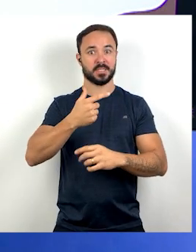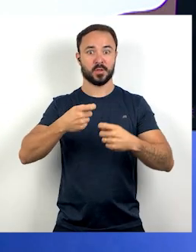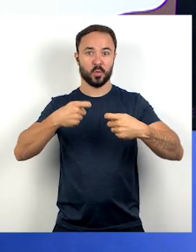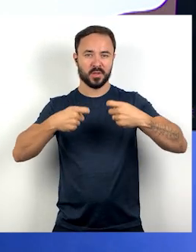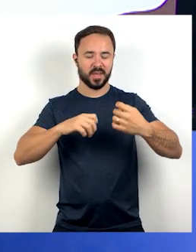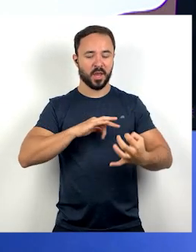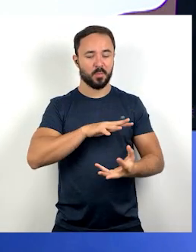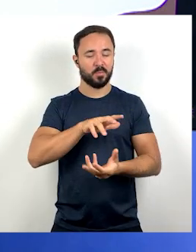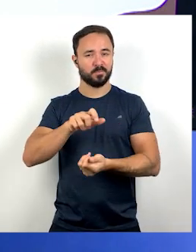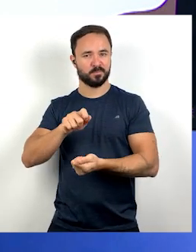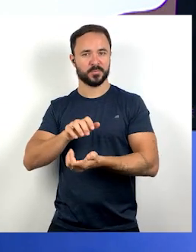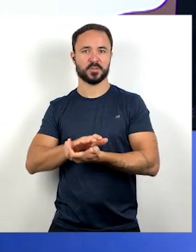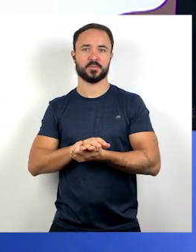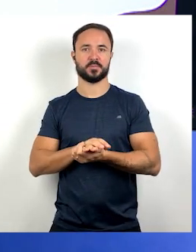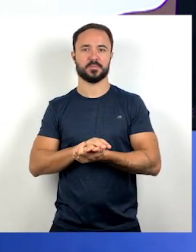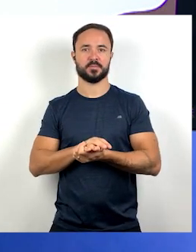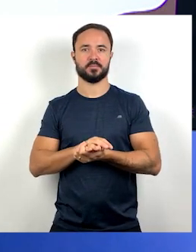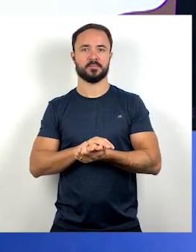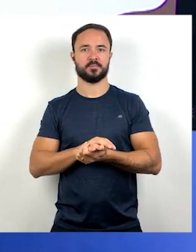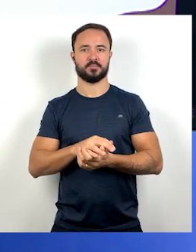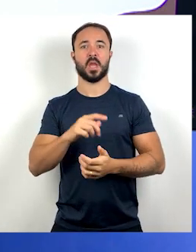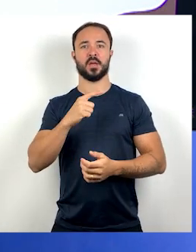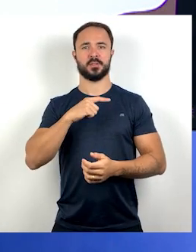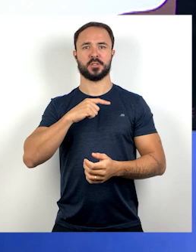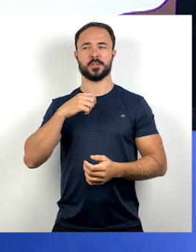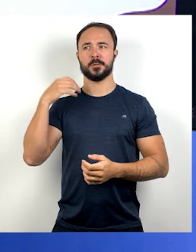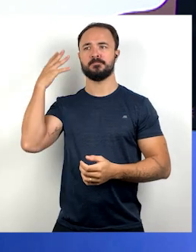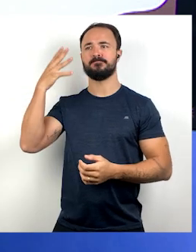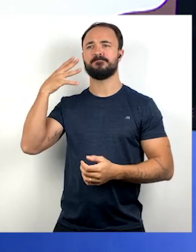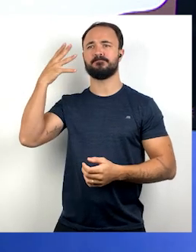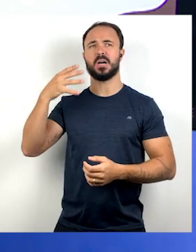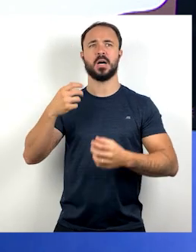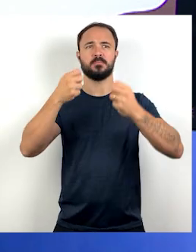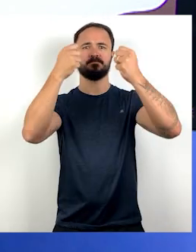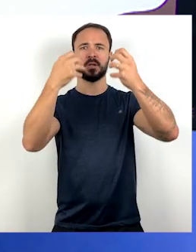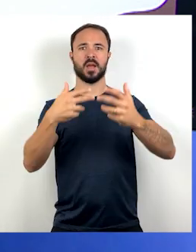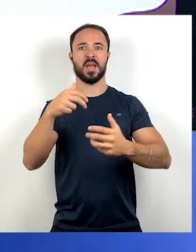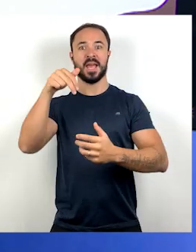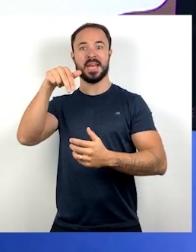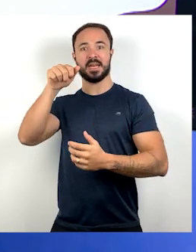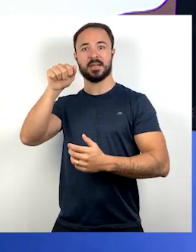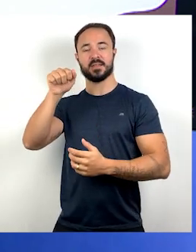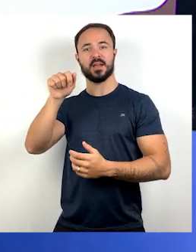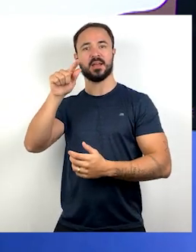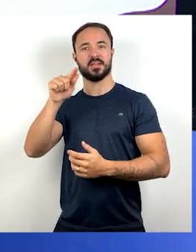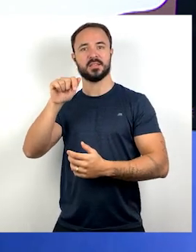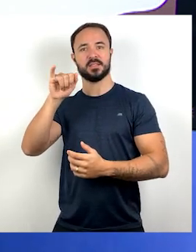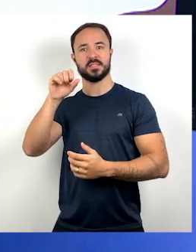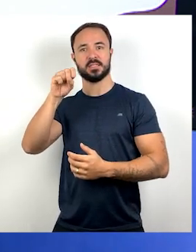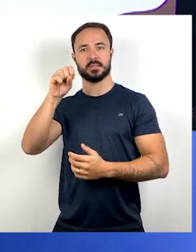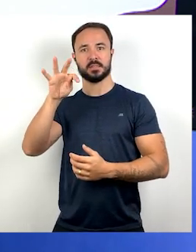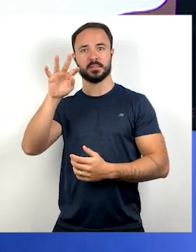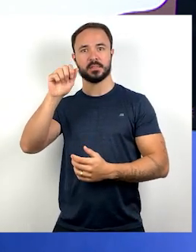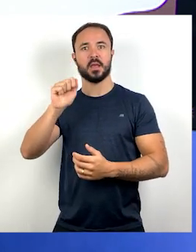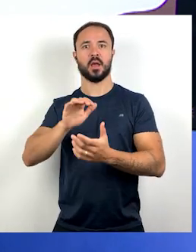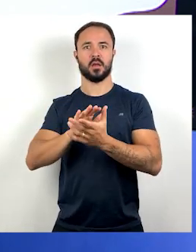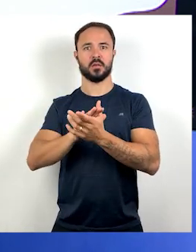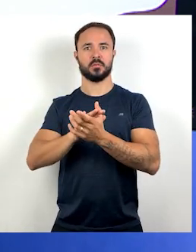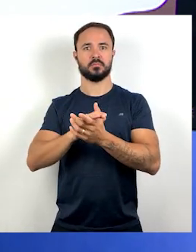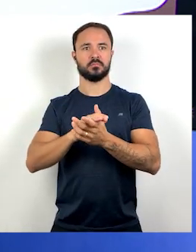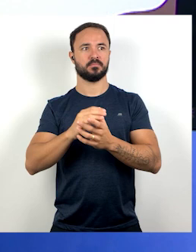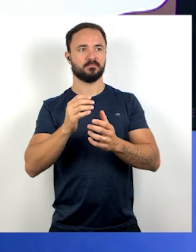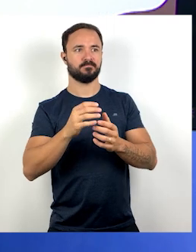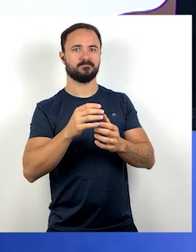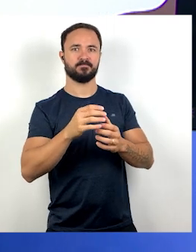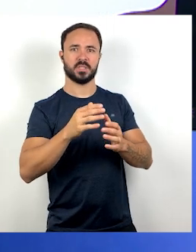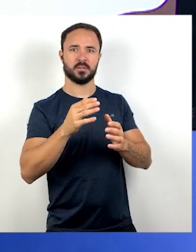Guerra Mundial. O discurso nazista, aliado à doutrinação realizada na sociedade alemã,